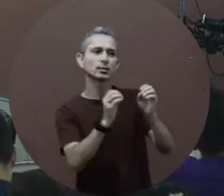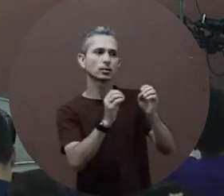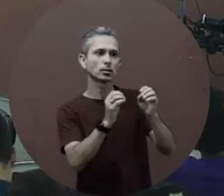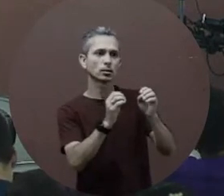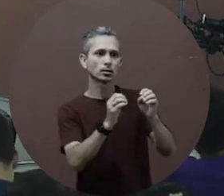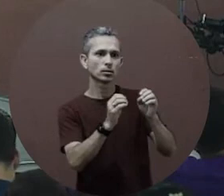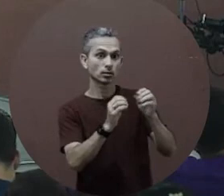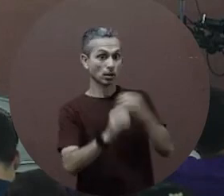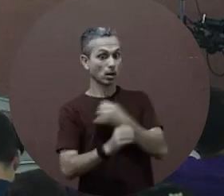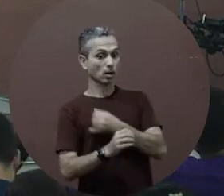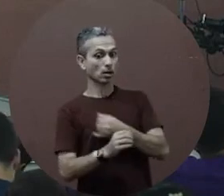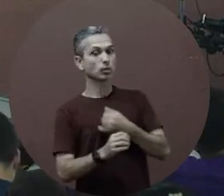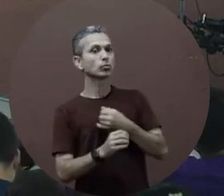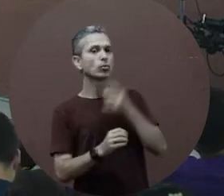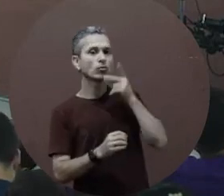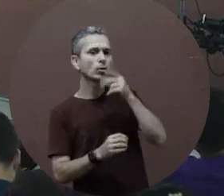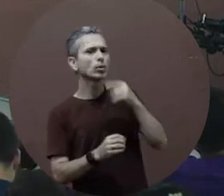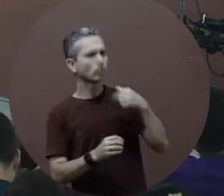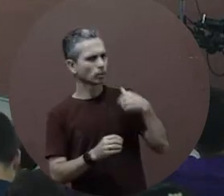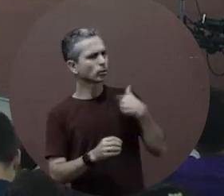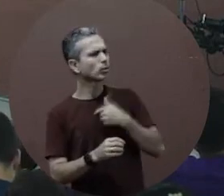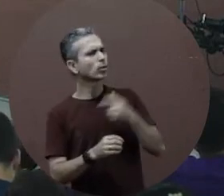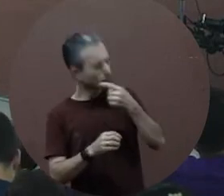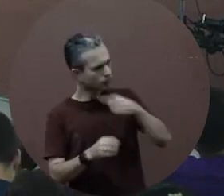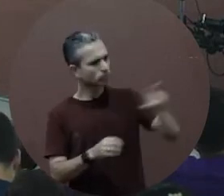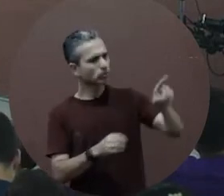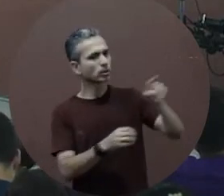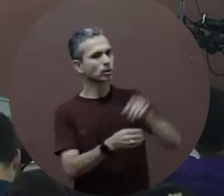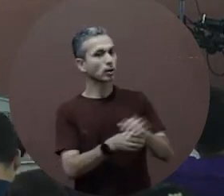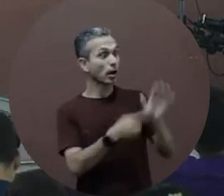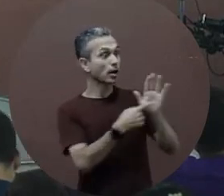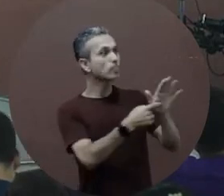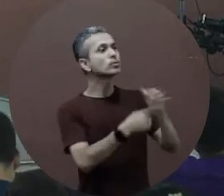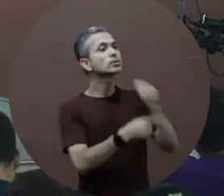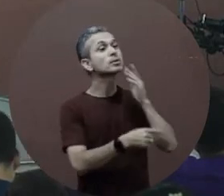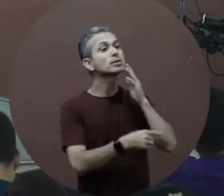Que ele acha que ele é o dono da igreja, ou seja, é gente que quer cargo.